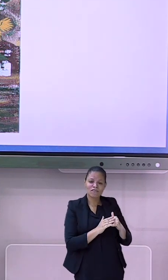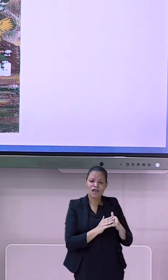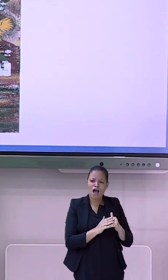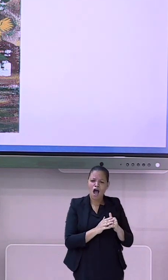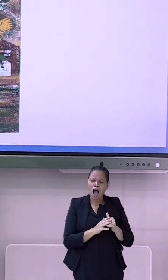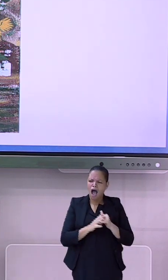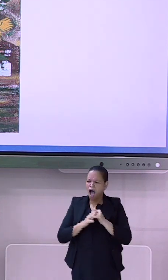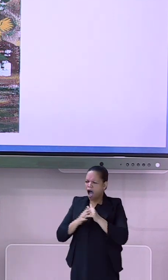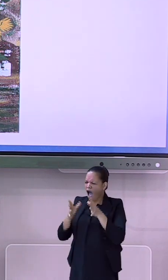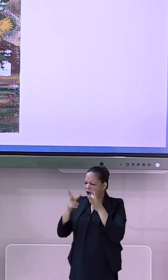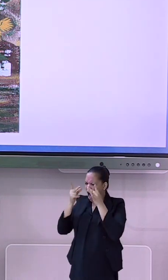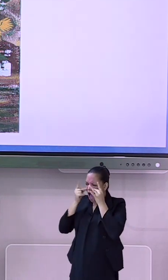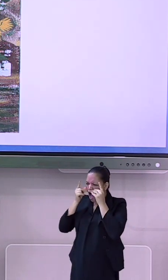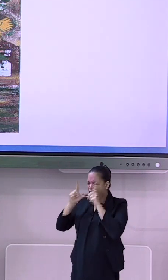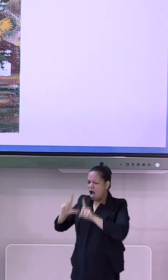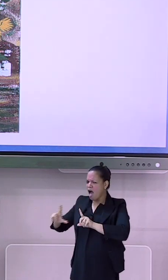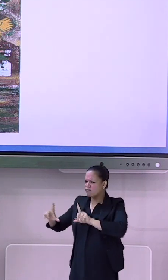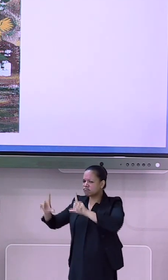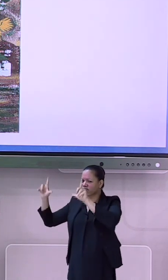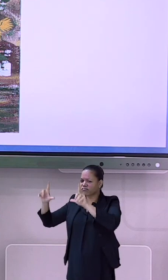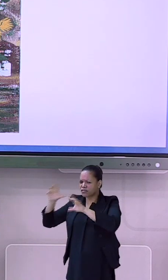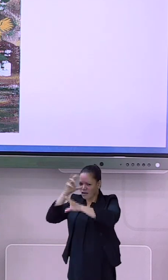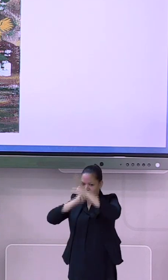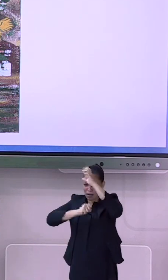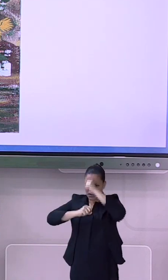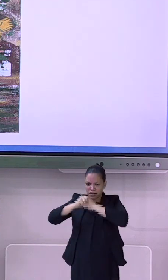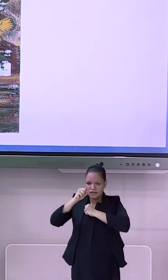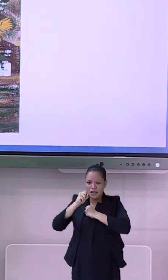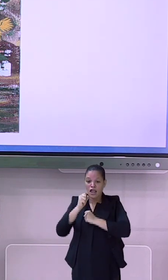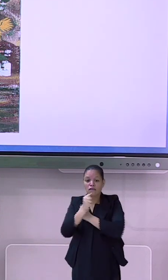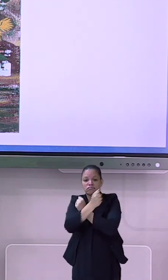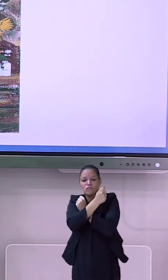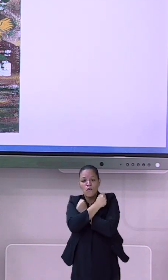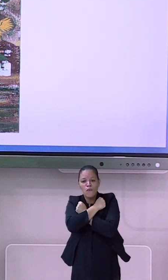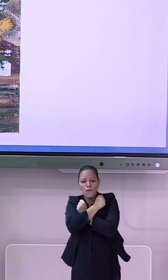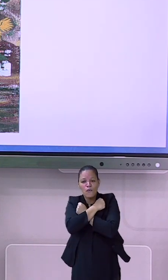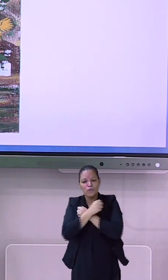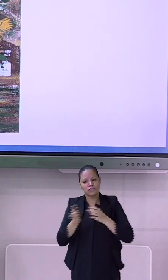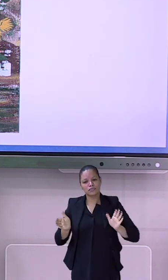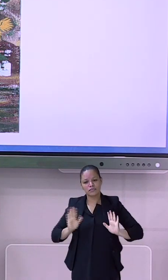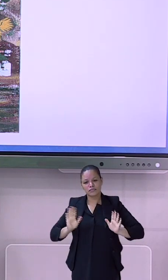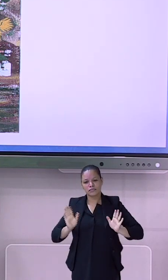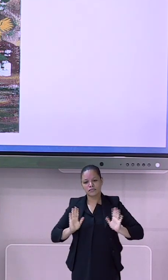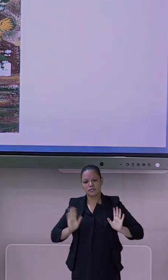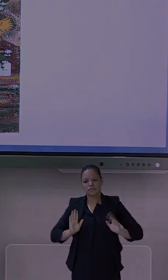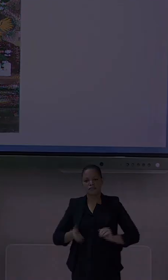ligadinho, que lá você vai aprender muito e ficar bem informado. Um abraço e até a próxima!